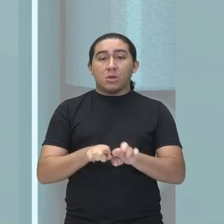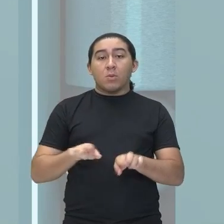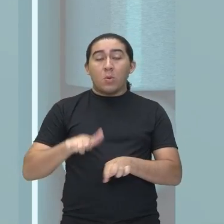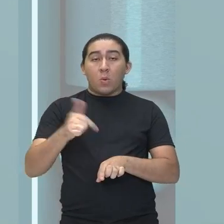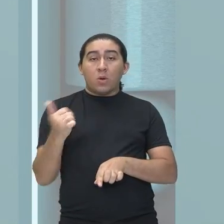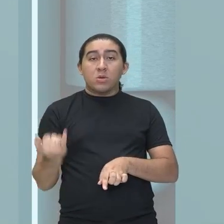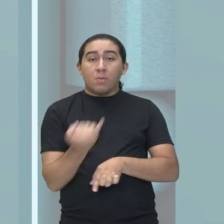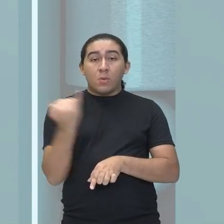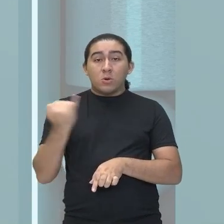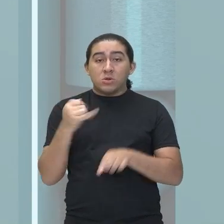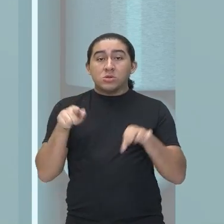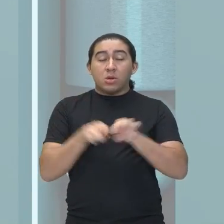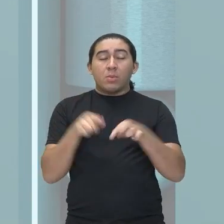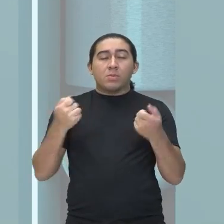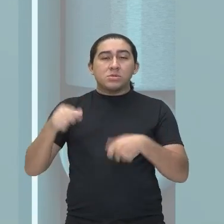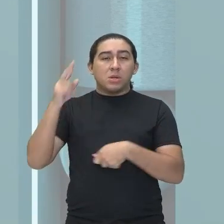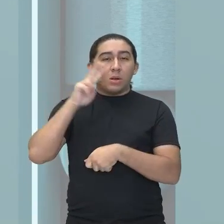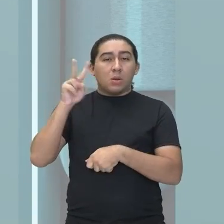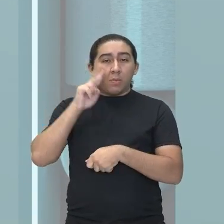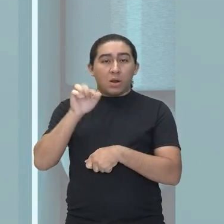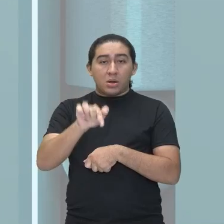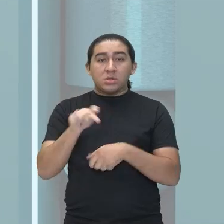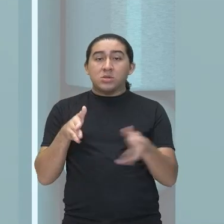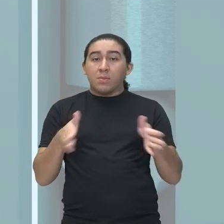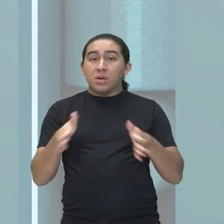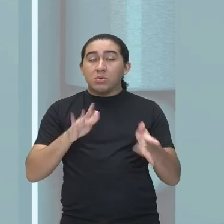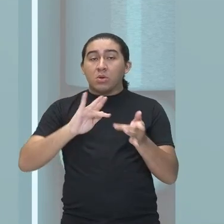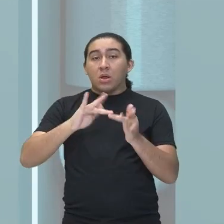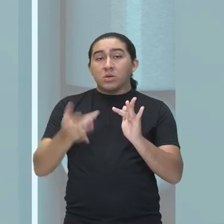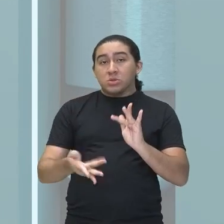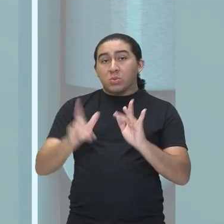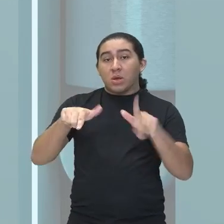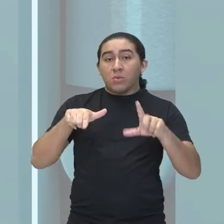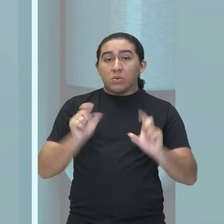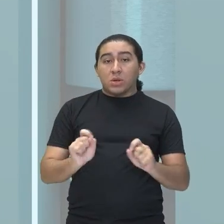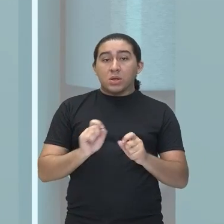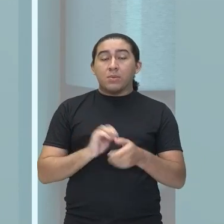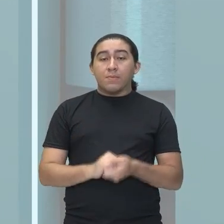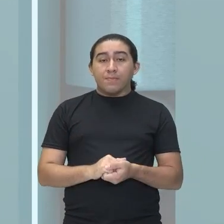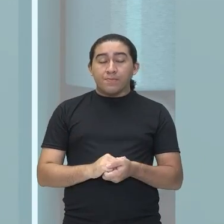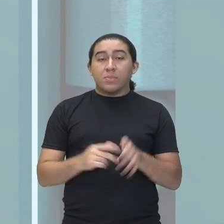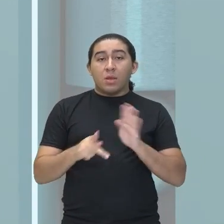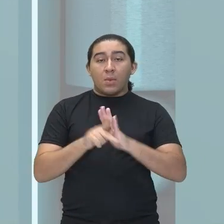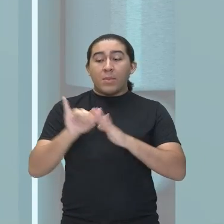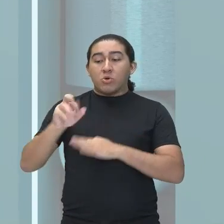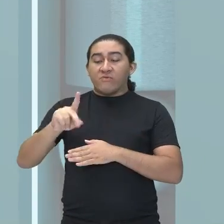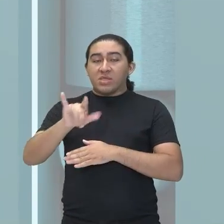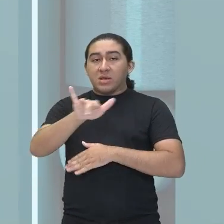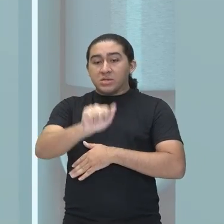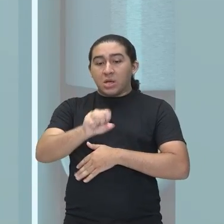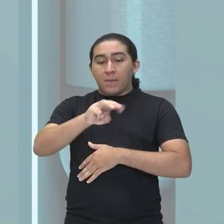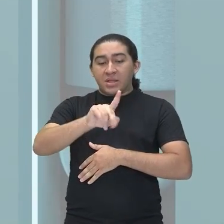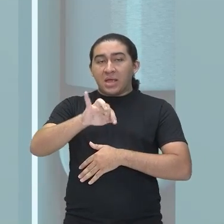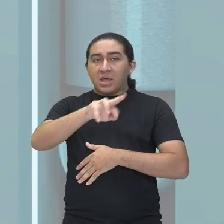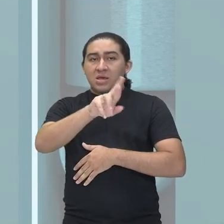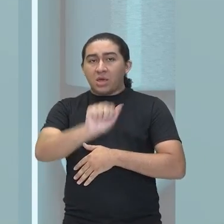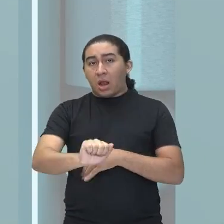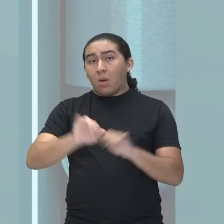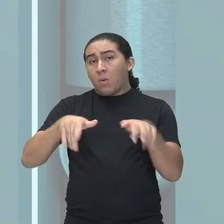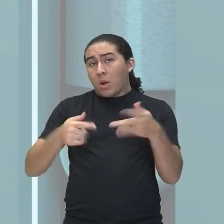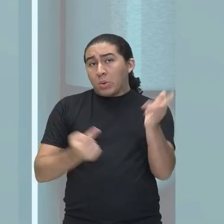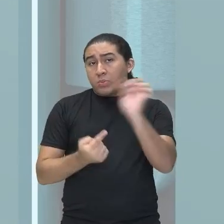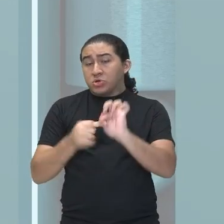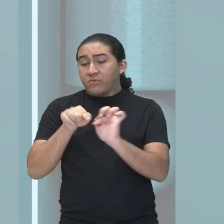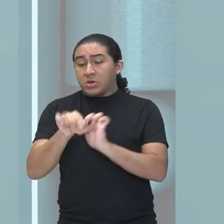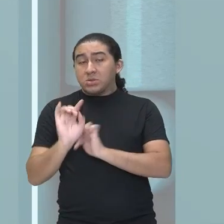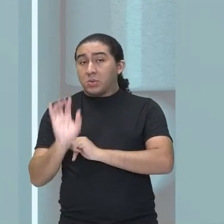que devemos lembrar do período do arcadismo é da Inconfidência Mineira. Qual foi o objetivo da Inconfidência